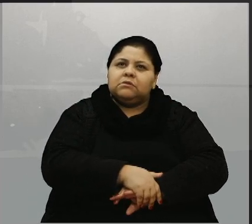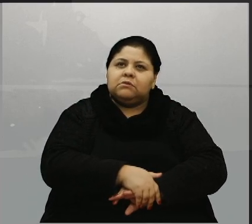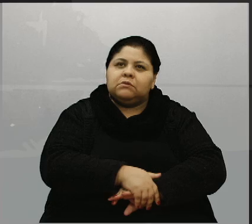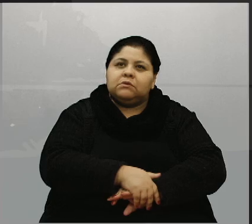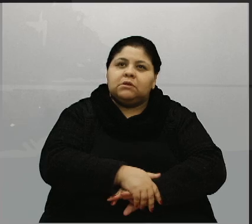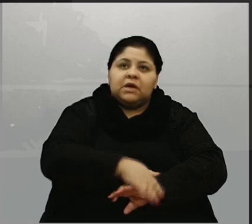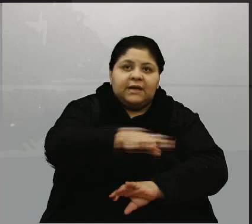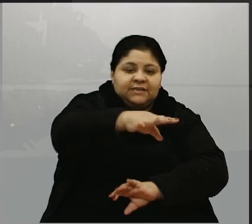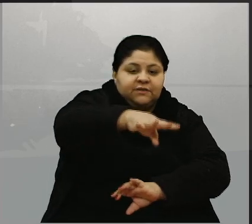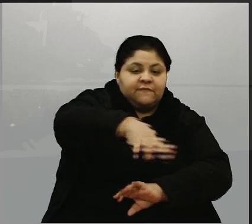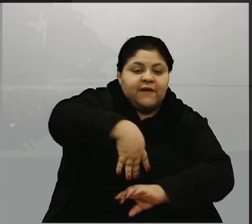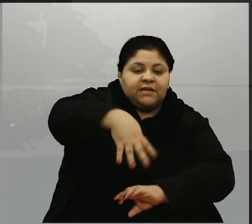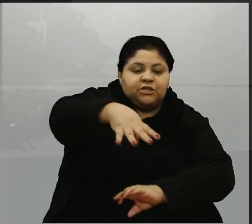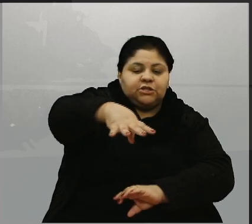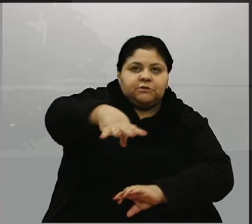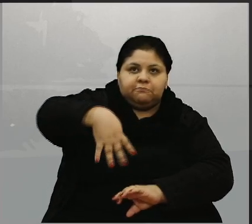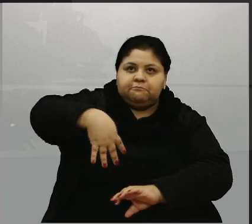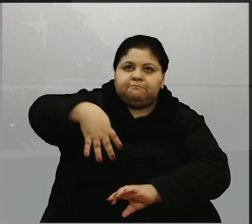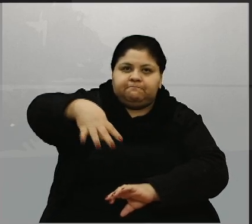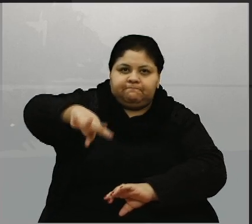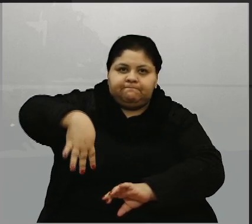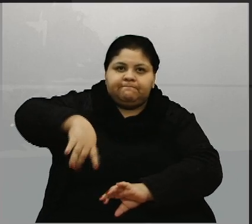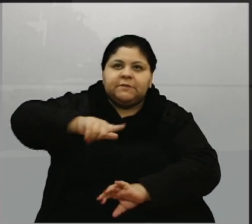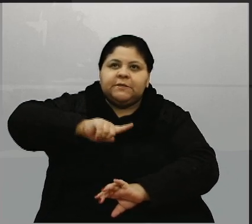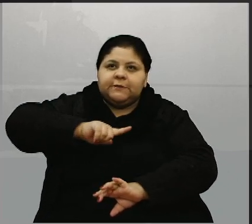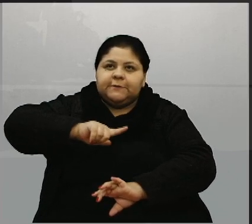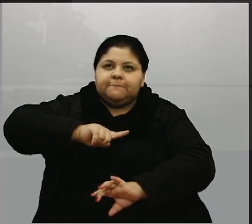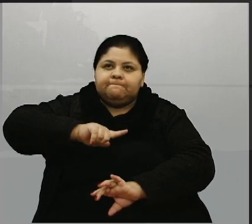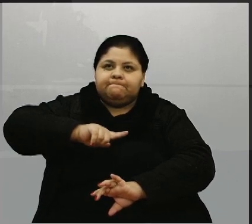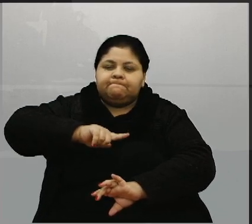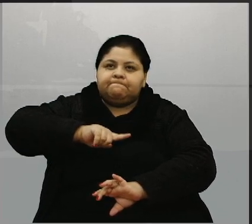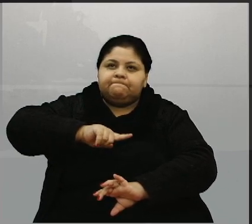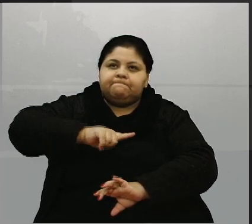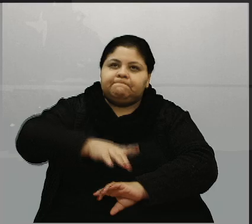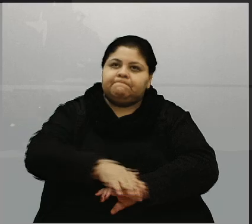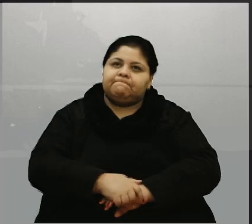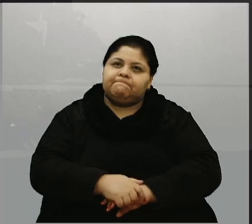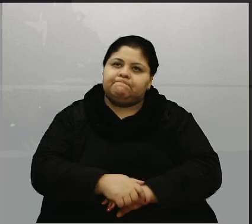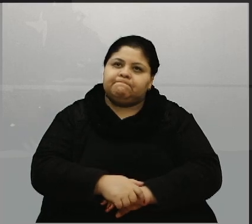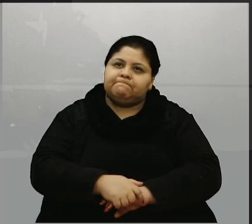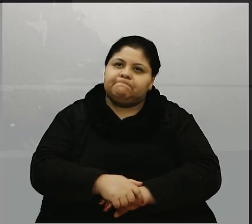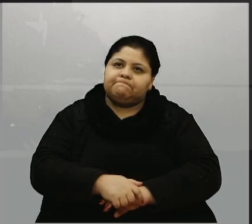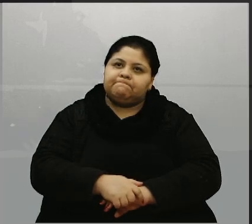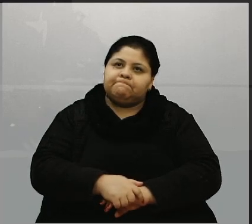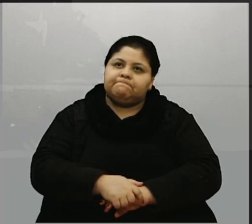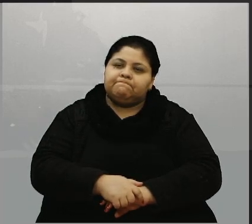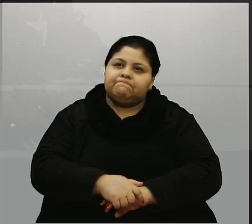segurança. Que tem um movimento, pode passar mais uma. Mais uma.